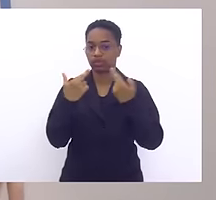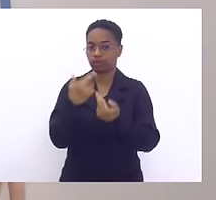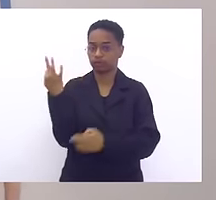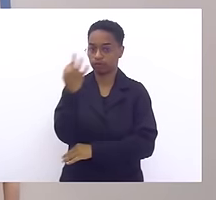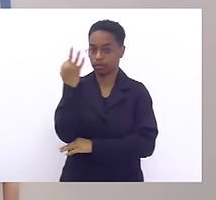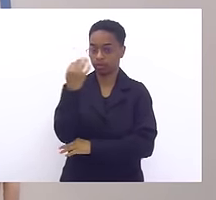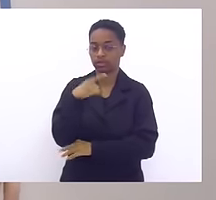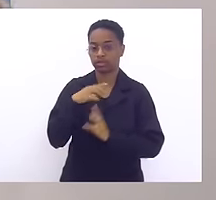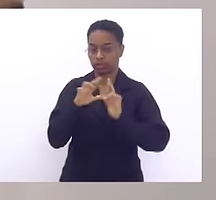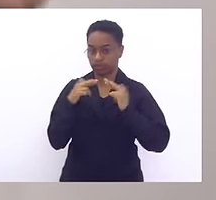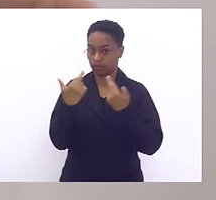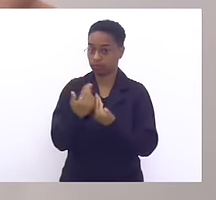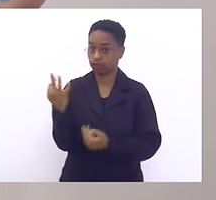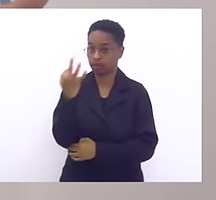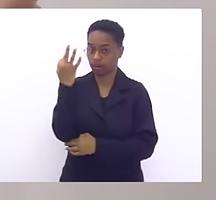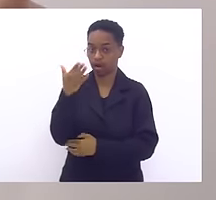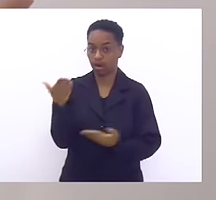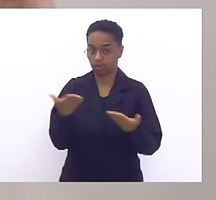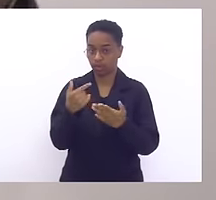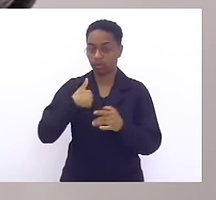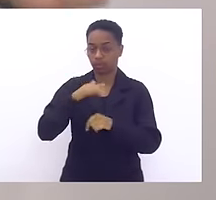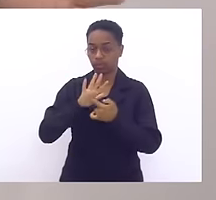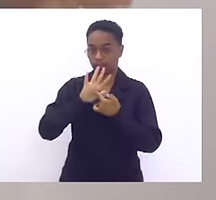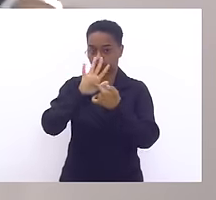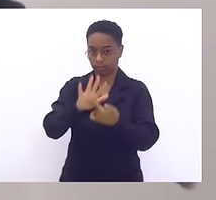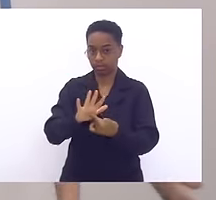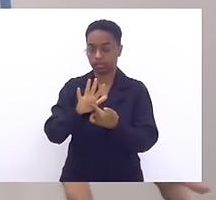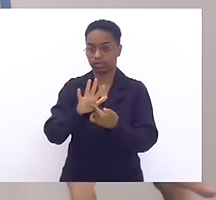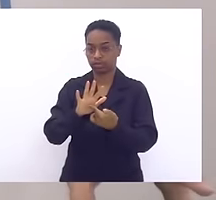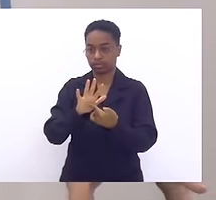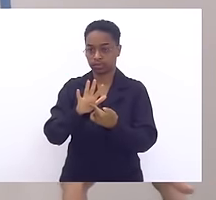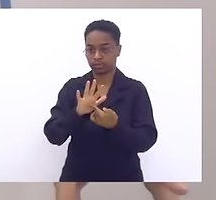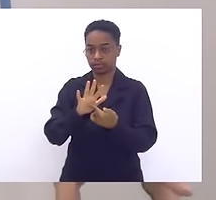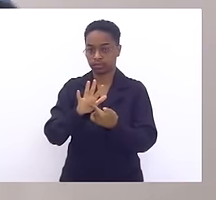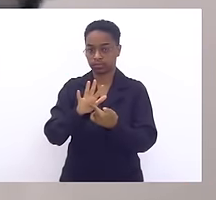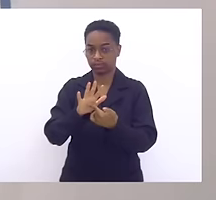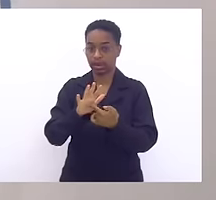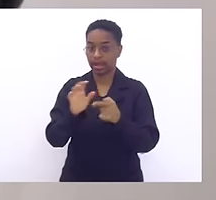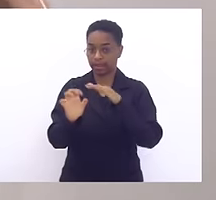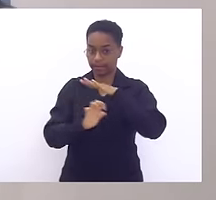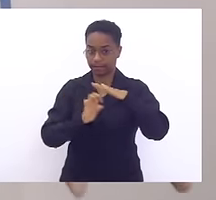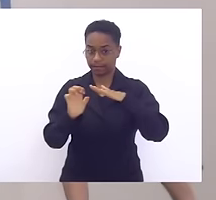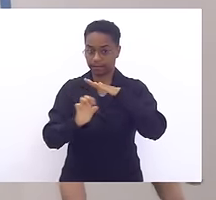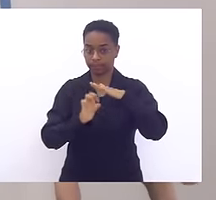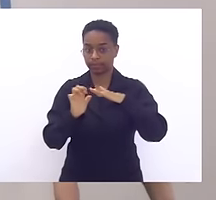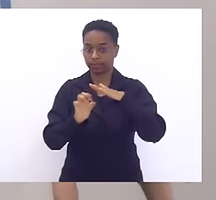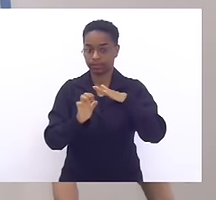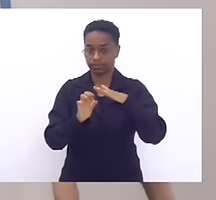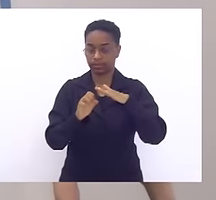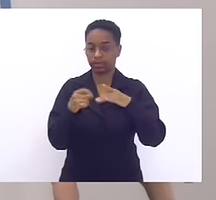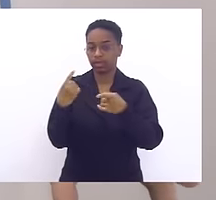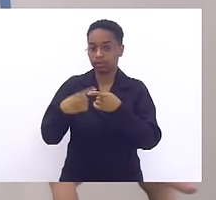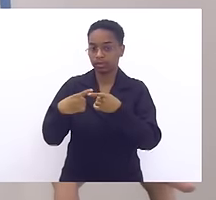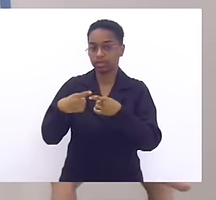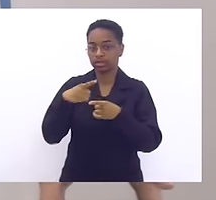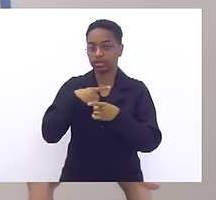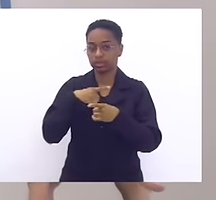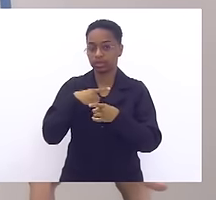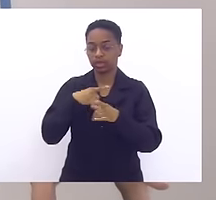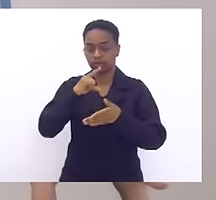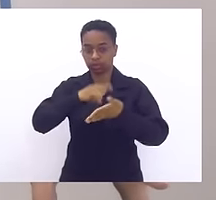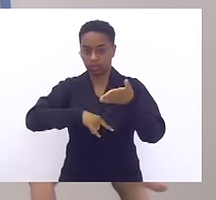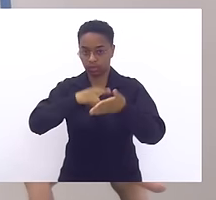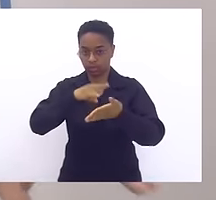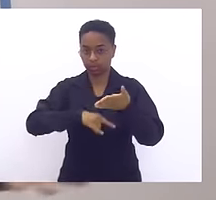gente tá numa audiência formal e eu estou lhe dando ciência pela eh eh pela empresa aliás peço que o senhor juntos sua procuração